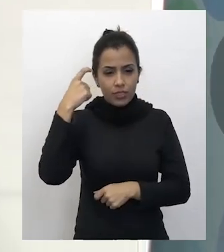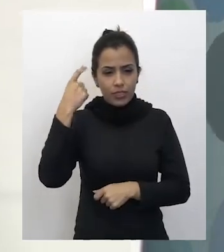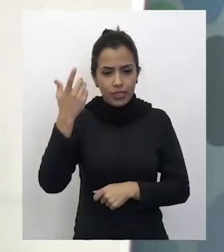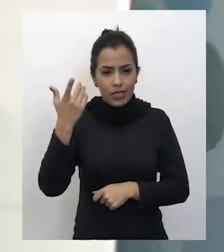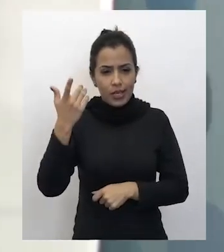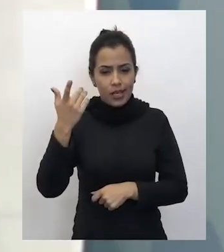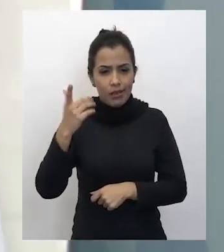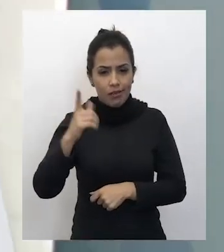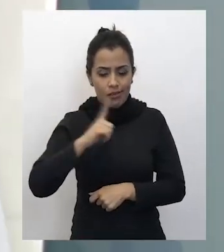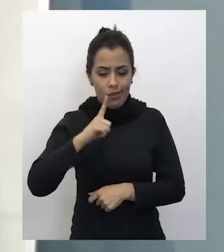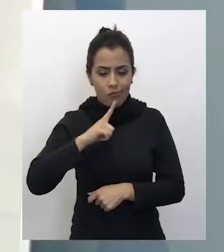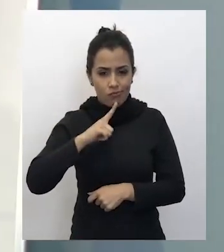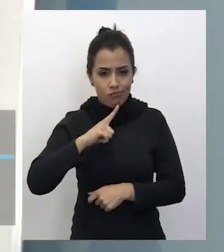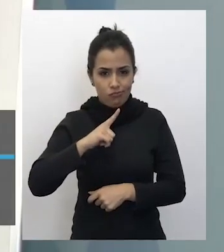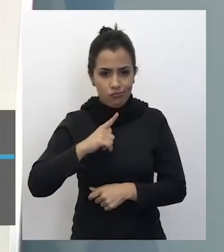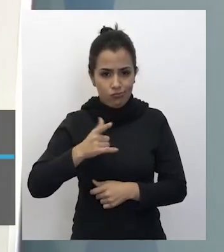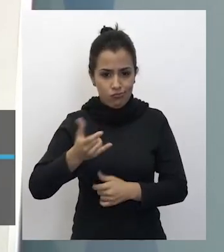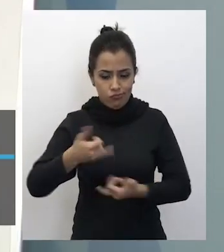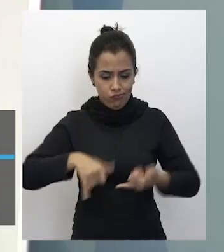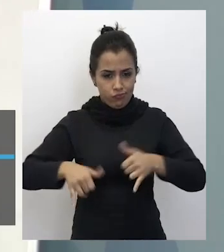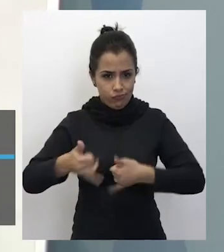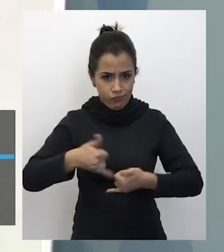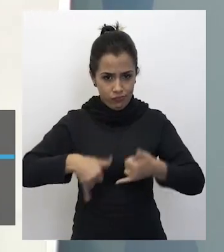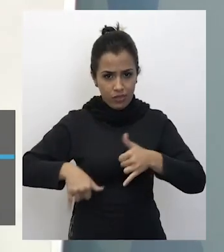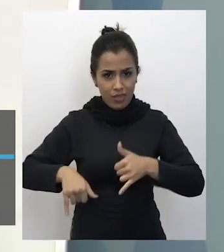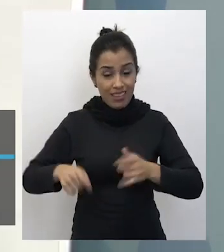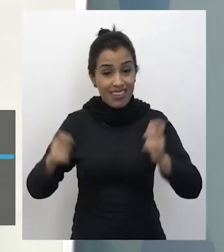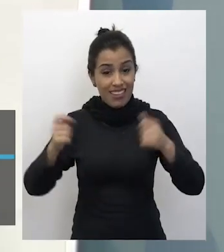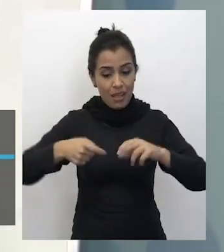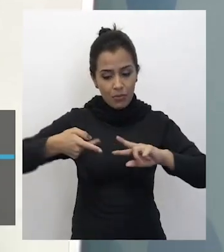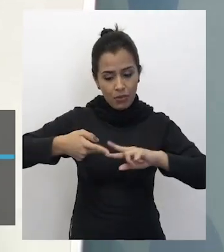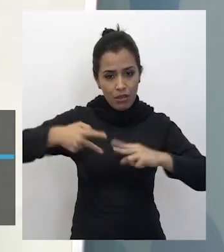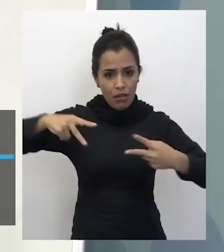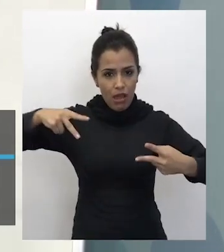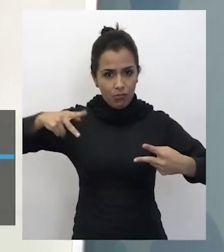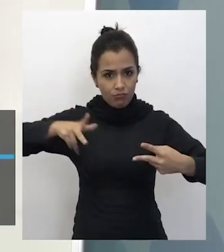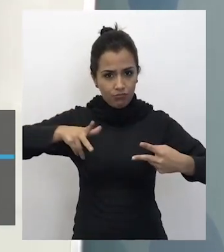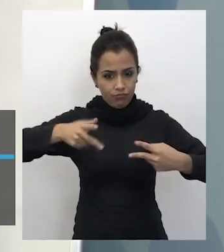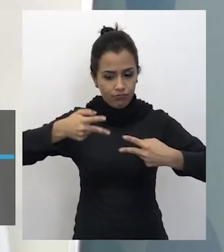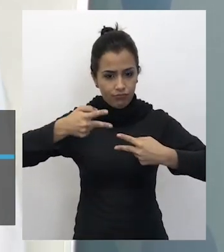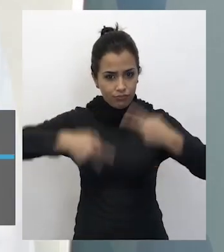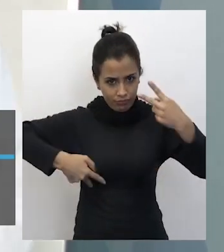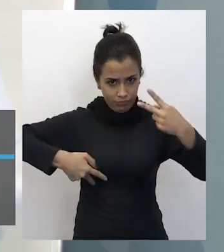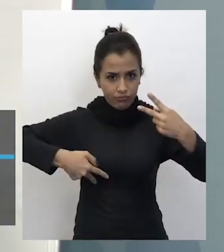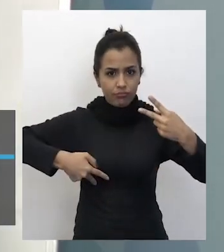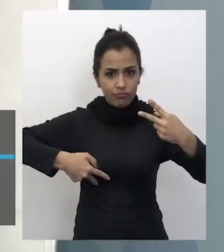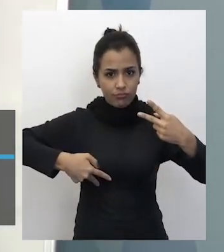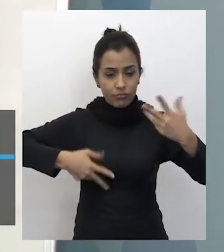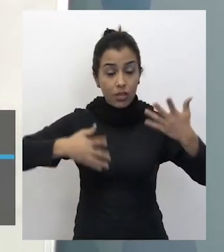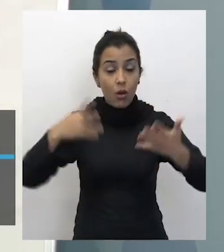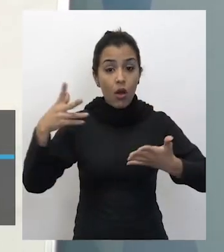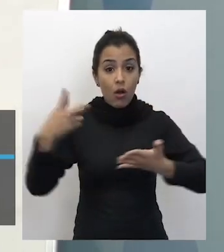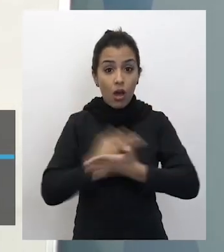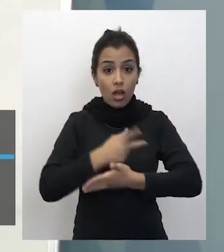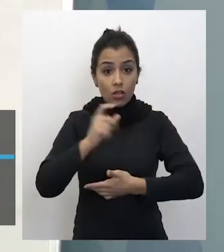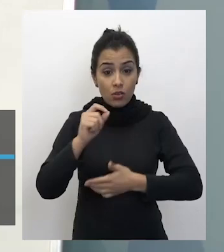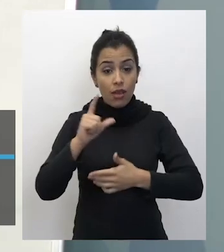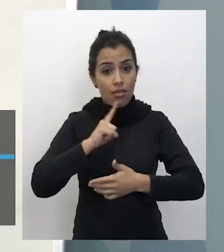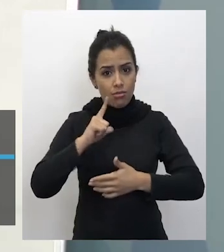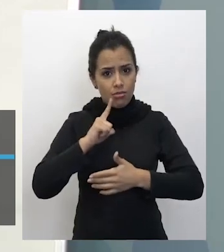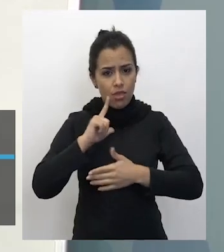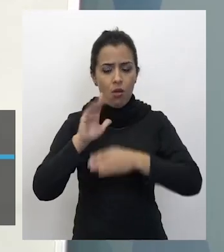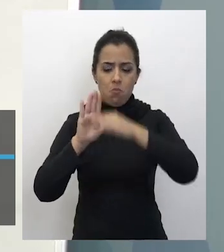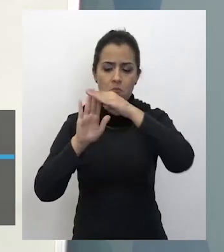um elemento químico que consegue cortar o DNA, tá? E aí o que acontece? Essa